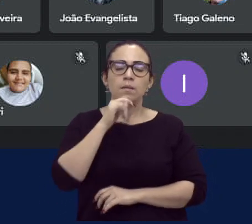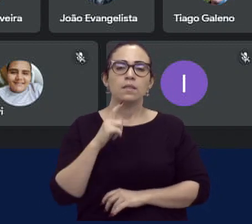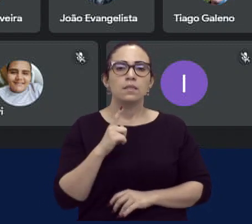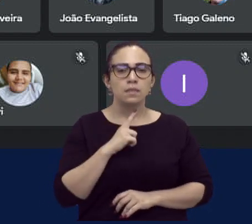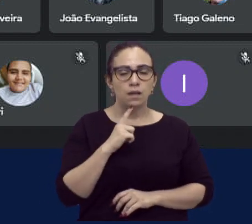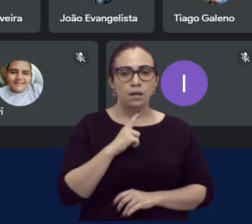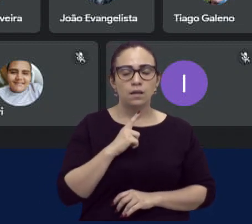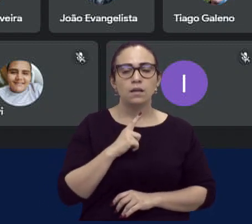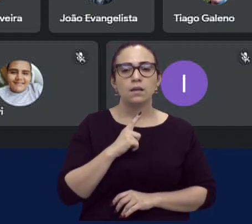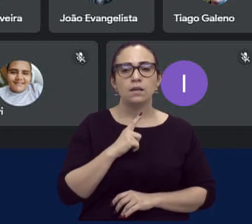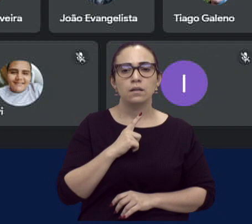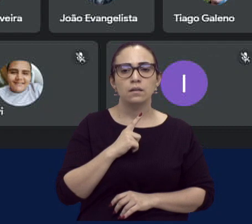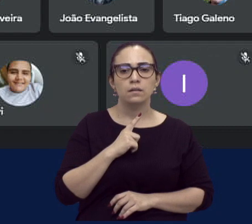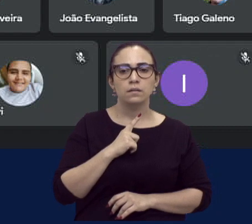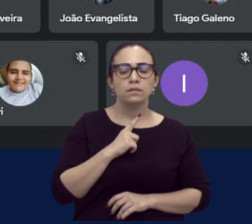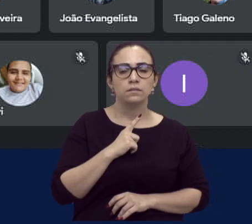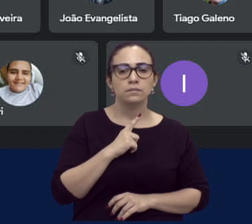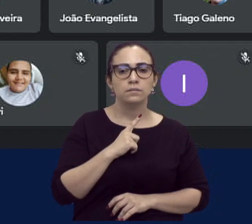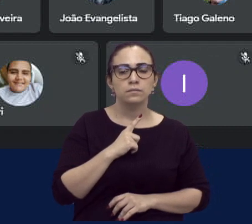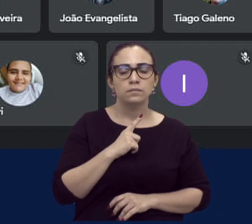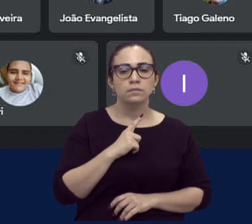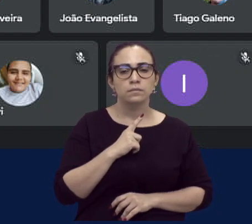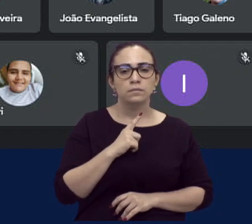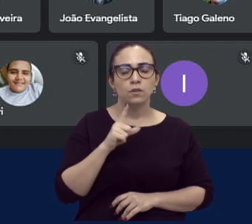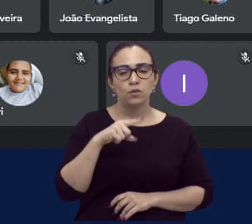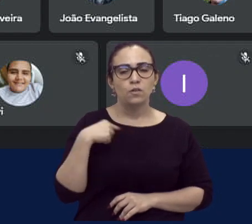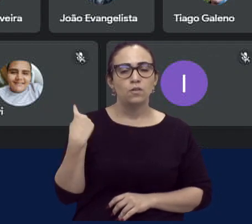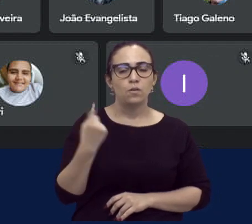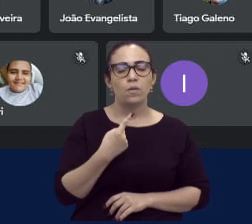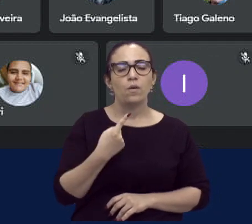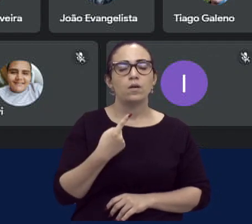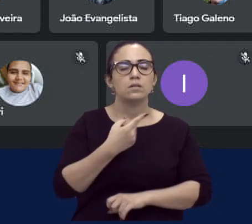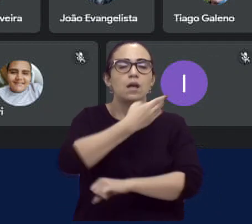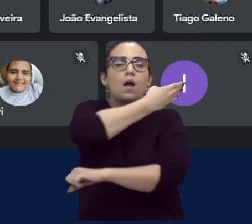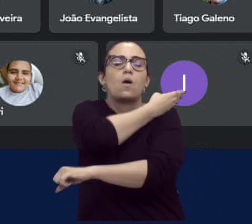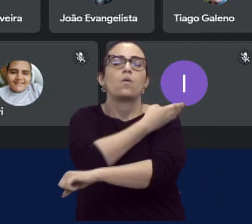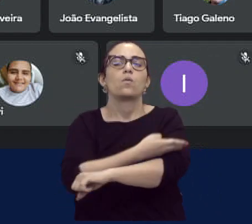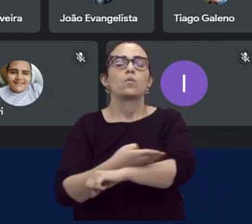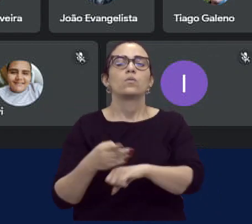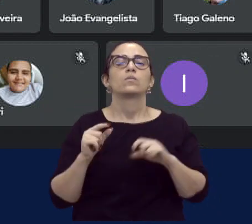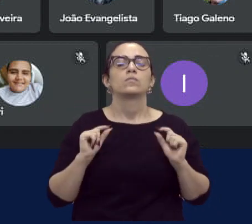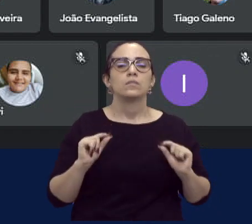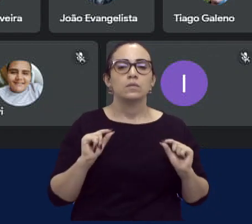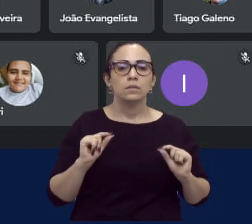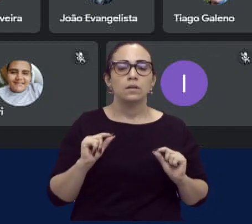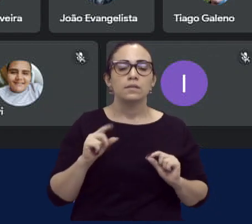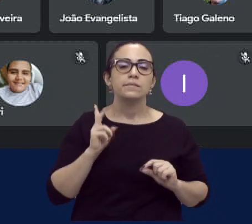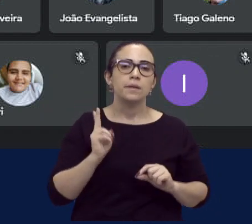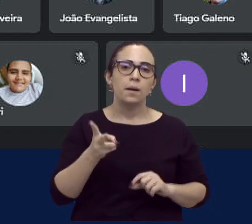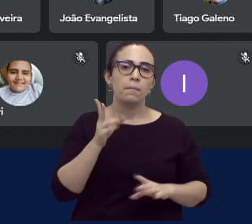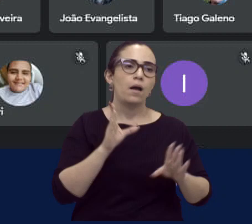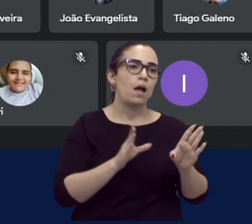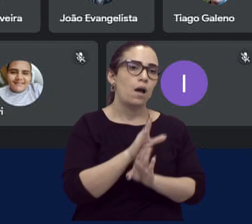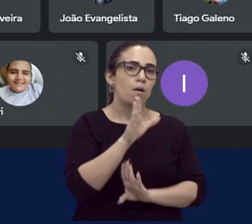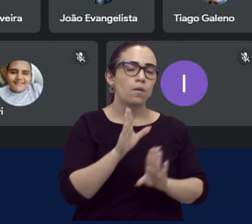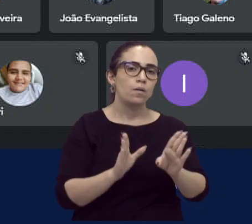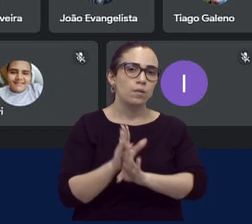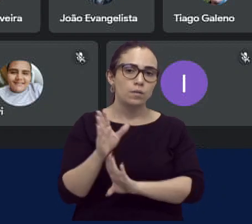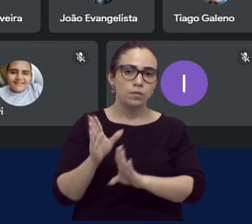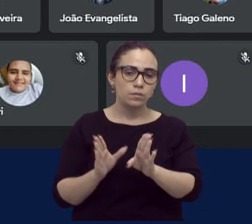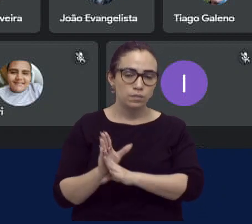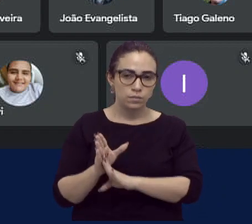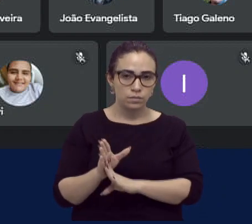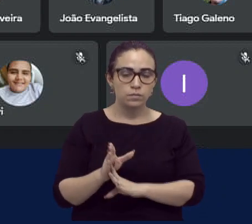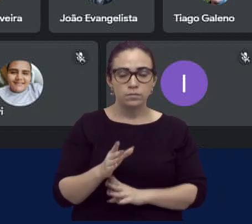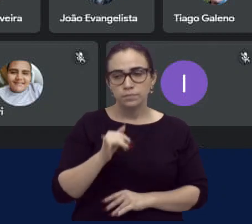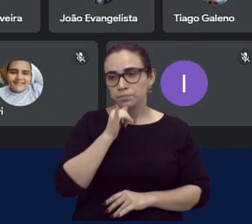comum, muito mais do que a gente pode imaginar. A gente tem mania de aconselhar, né?